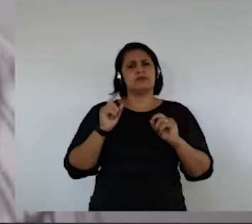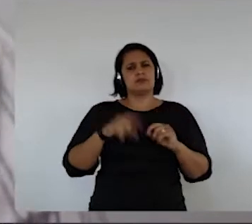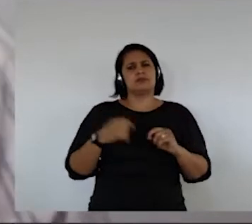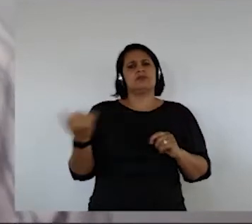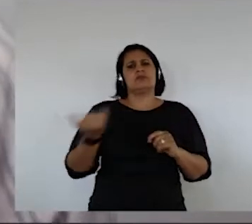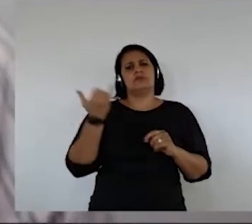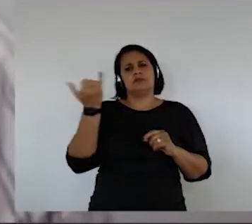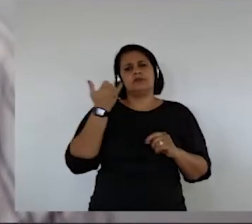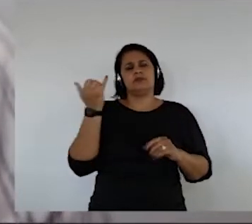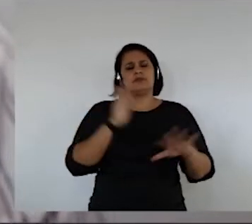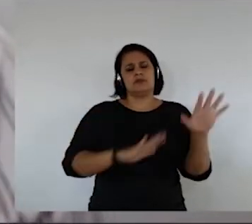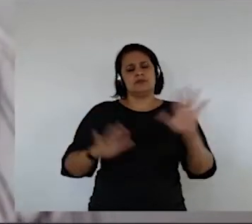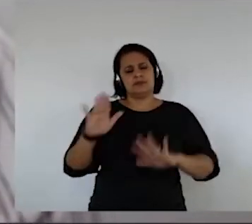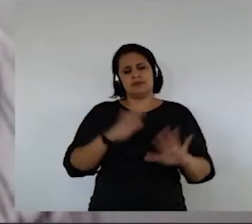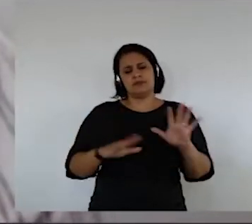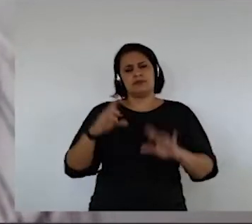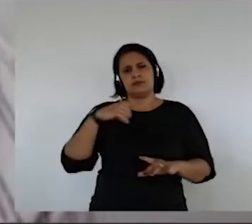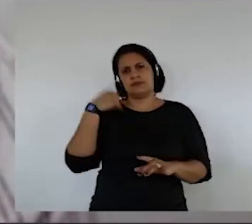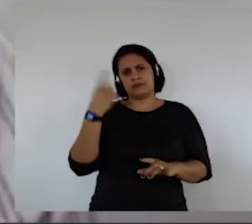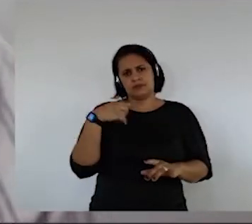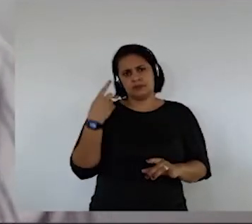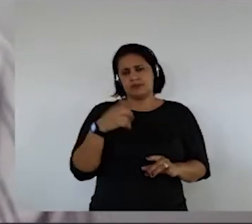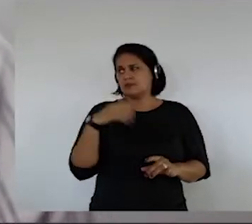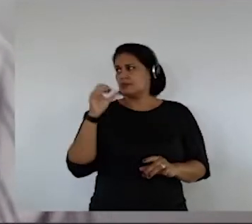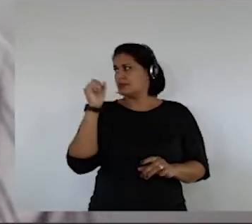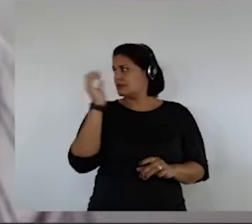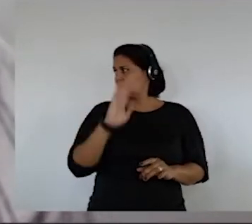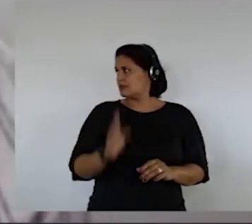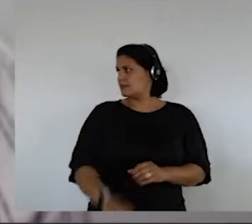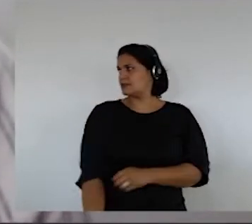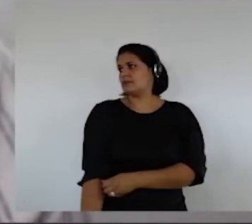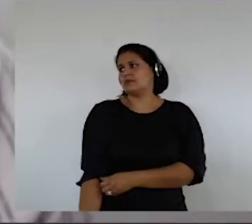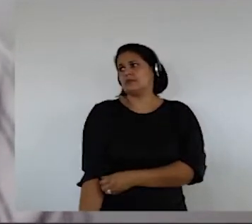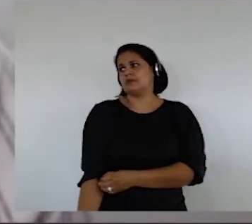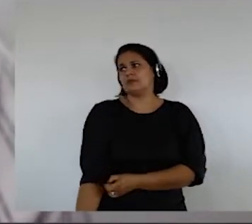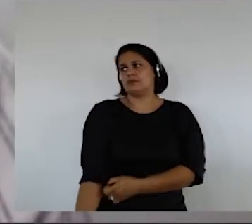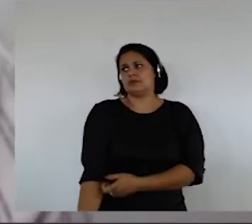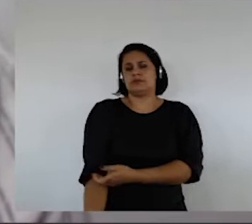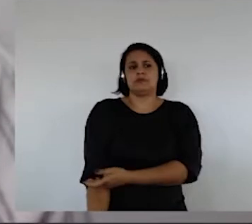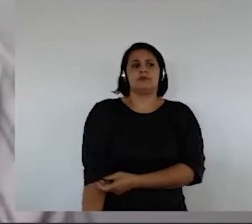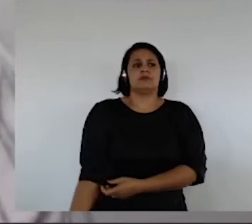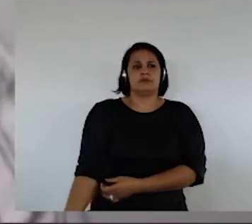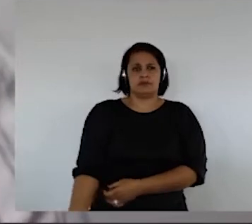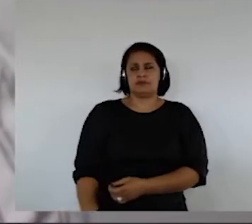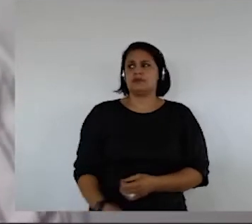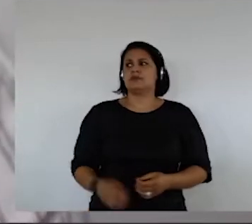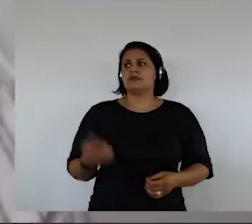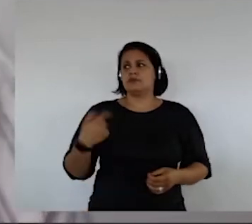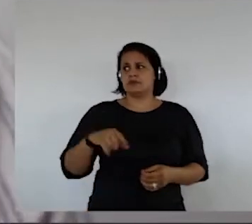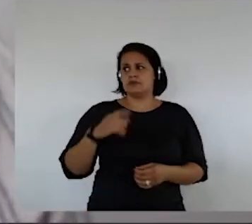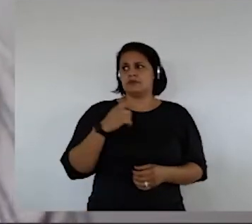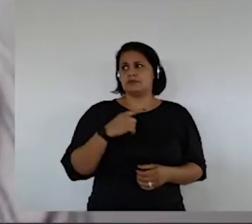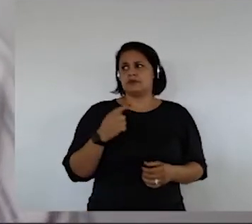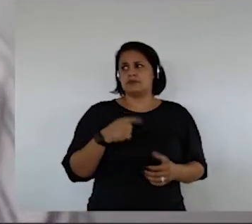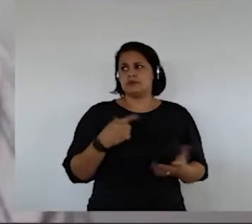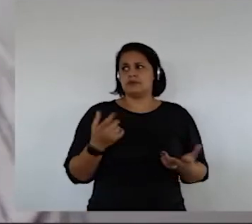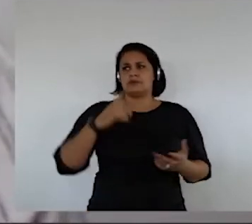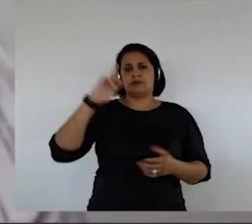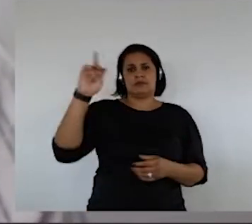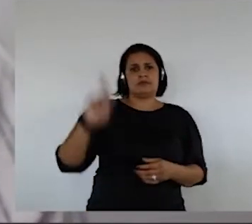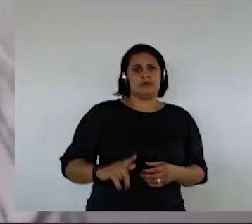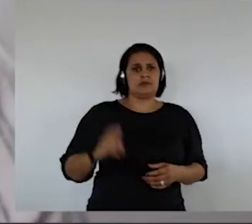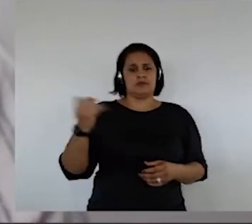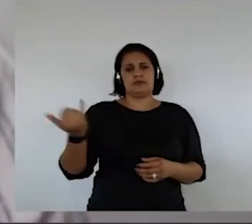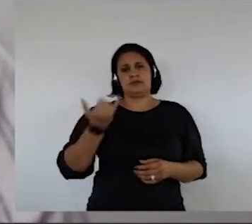brasileira. E, para além disso, a meu ver, o tema central desse congresso certifica o reconhecimento pela atual gestão da importância